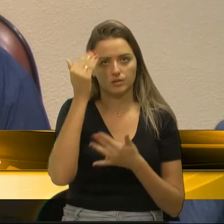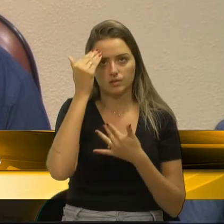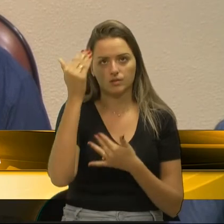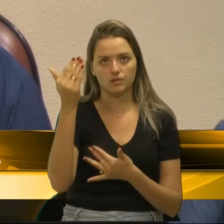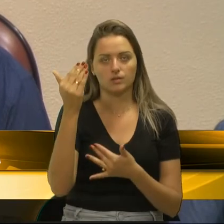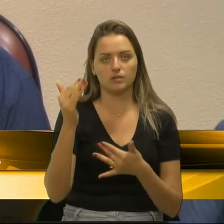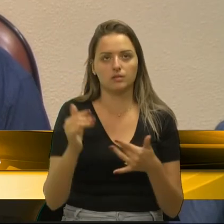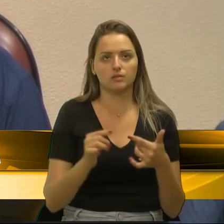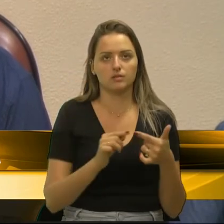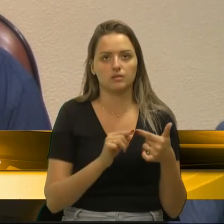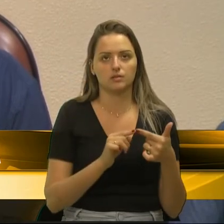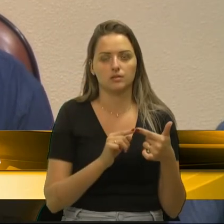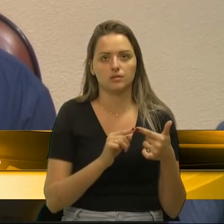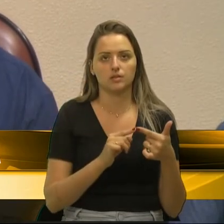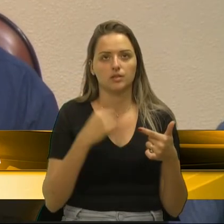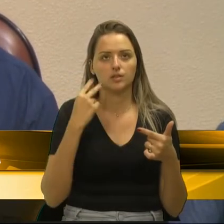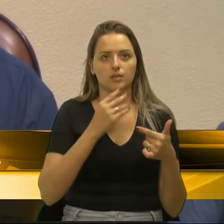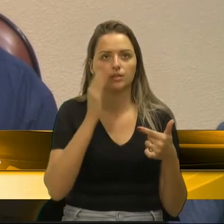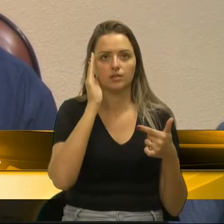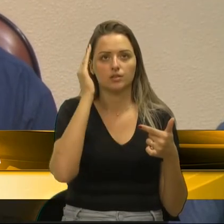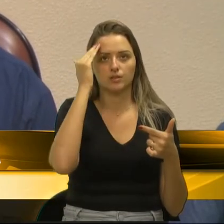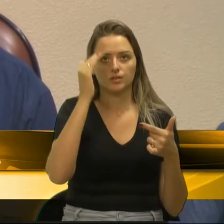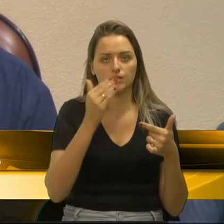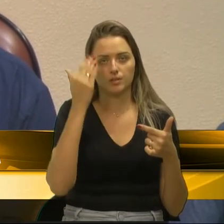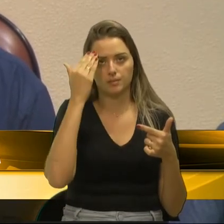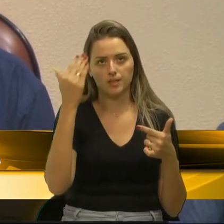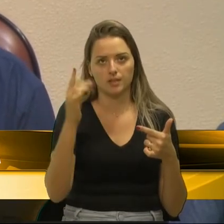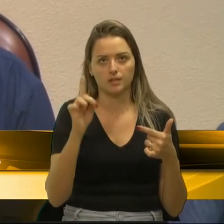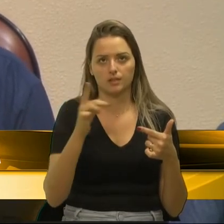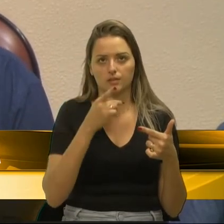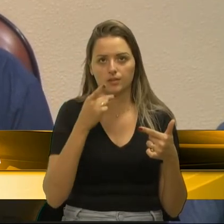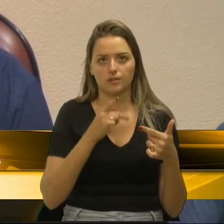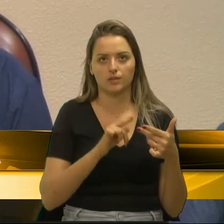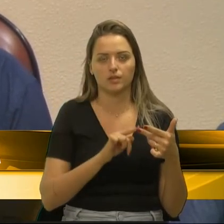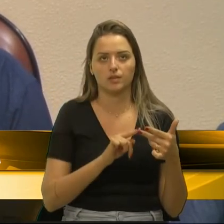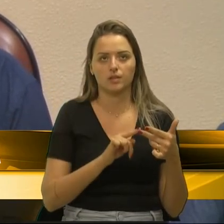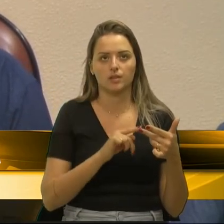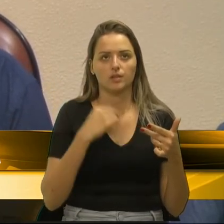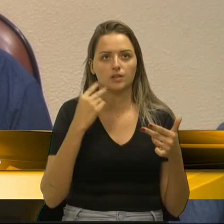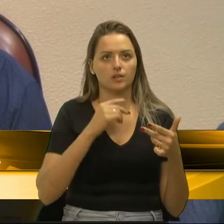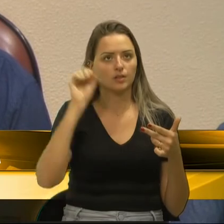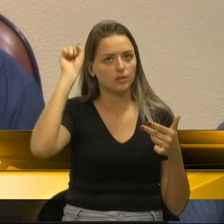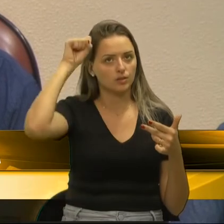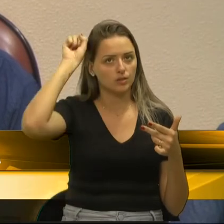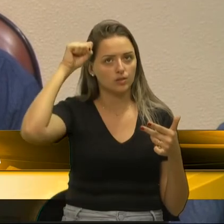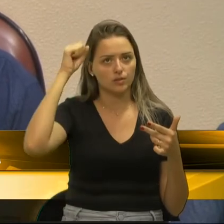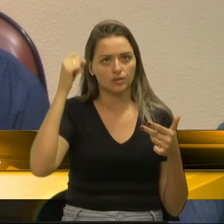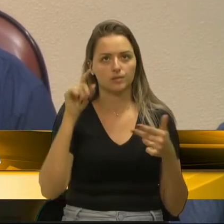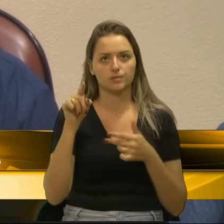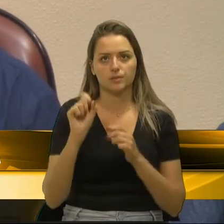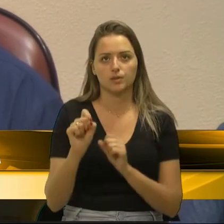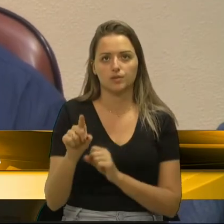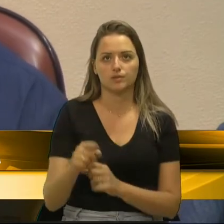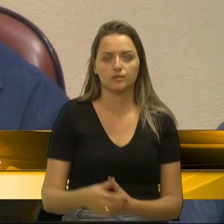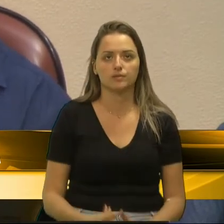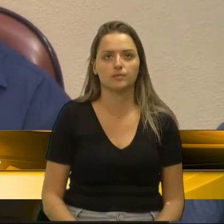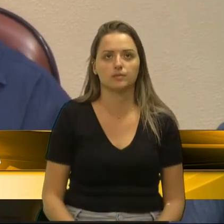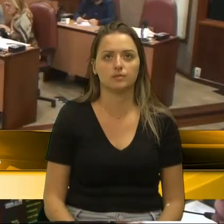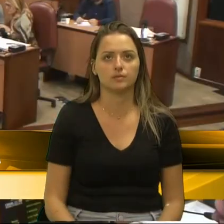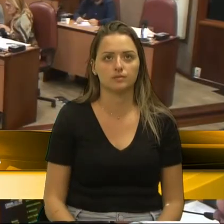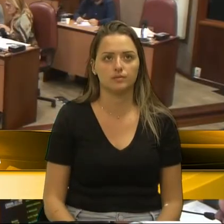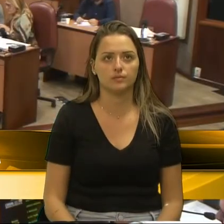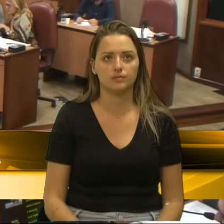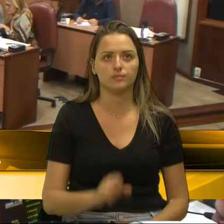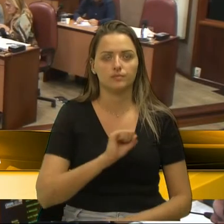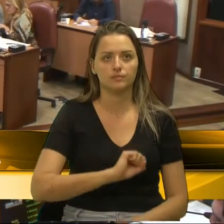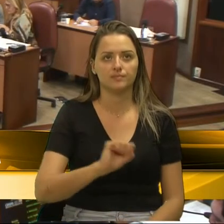Agradece e abre mão. Vereador Felipe Gremelmaier, agradece. Vereador Clóvis Xuxa, com a palavra.